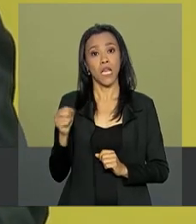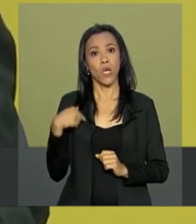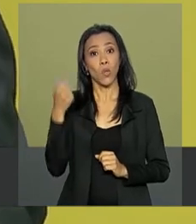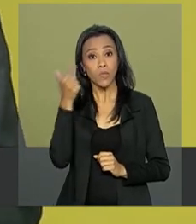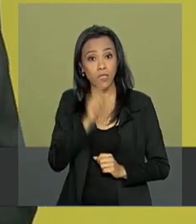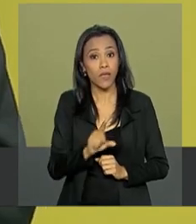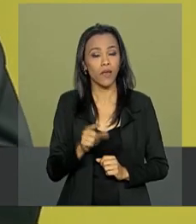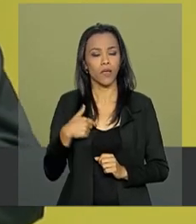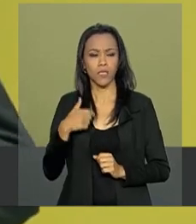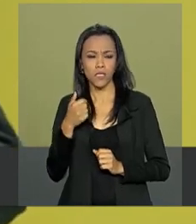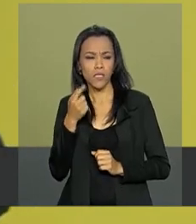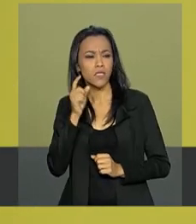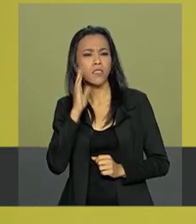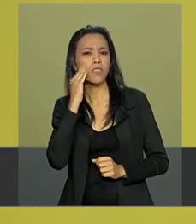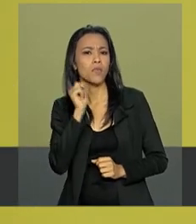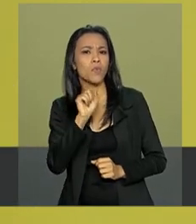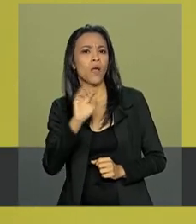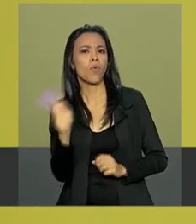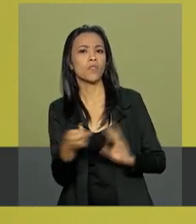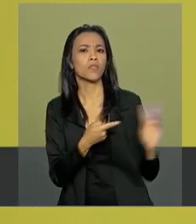acompanhar a movimentação